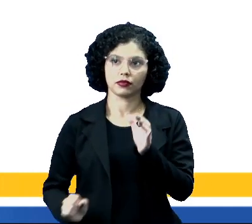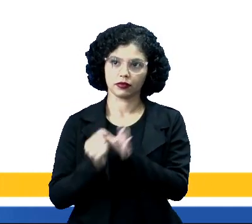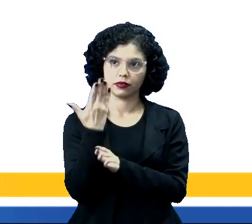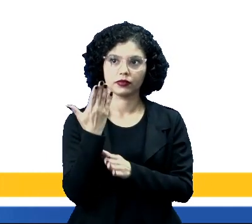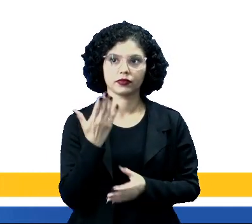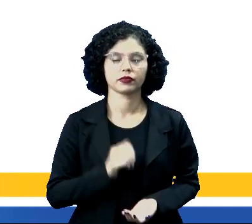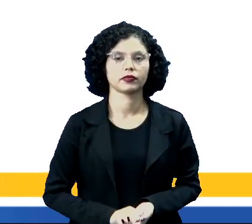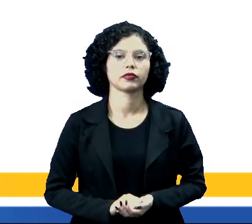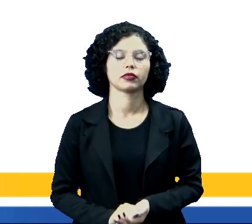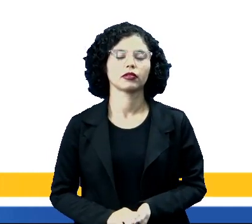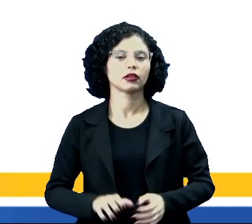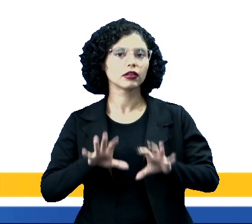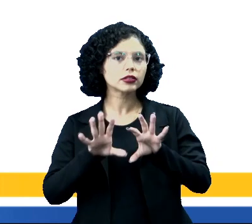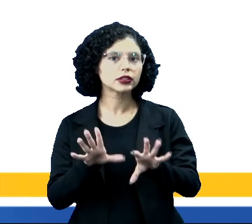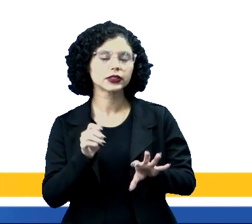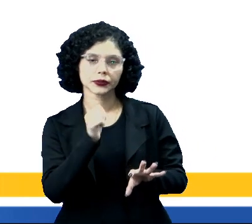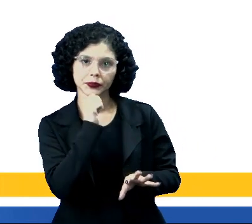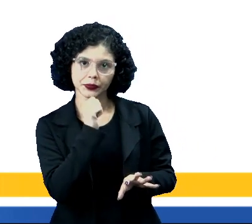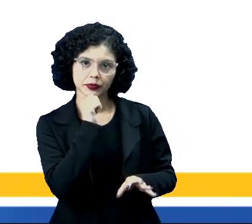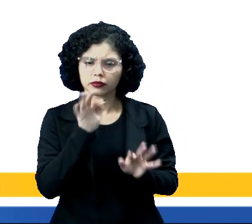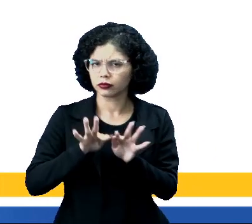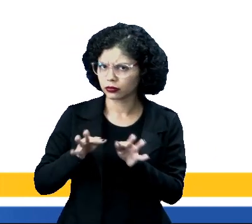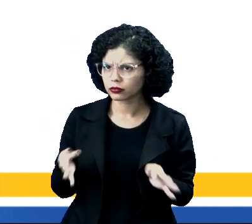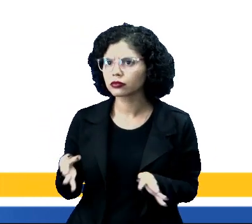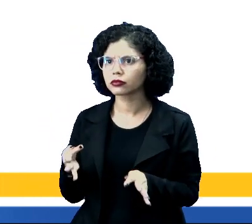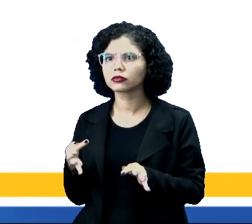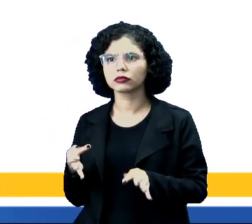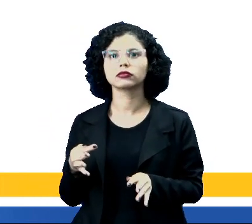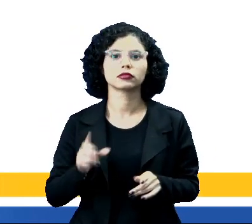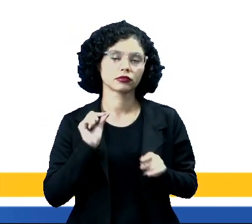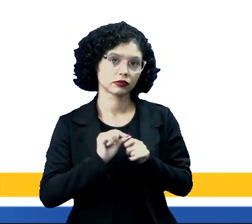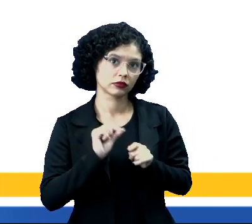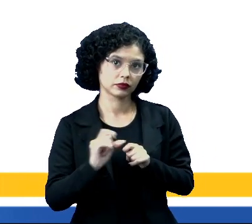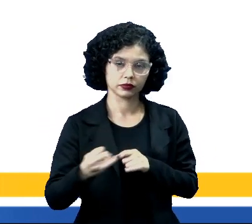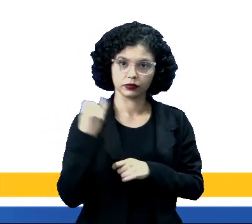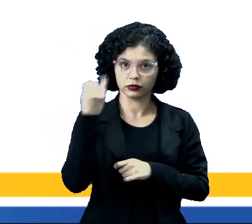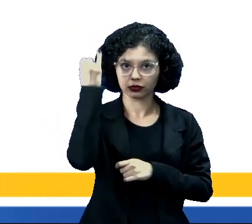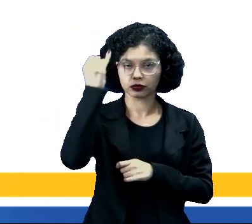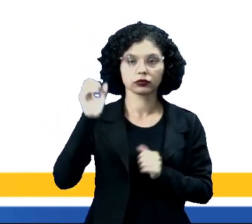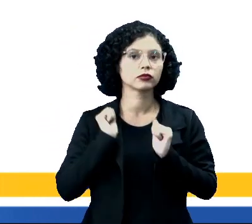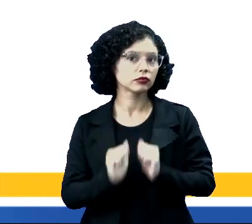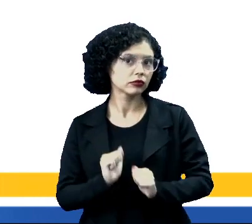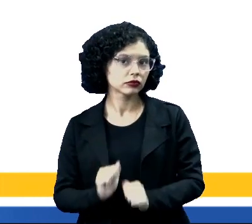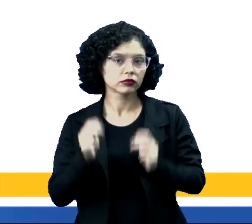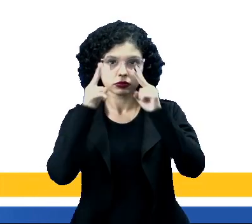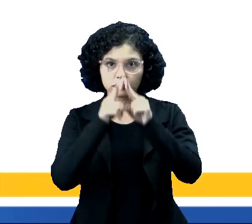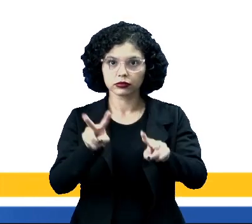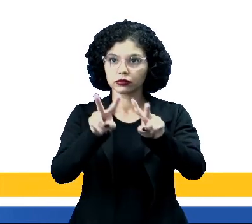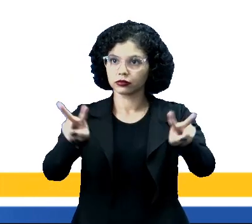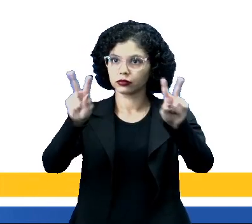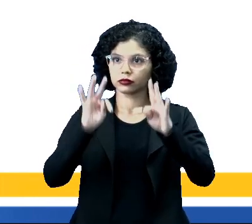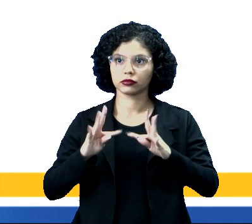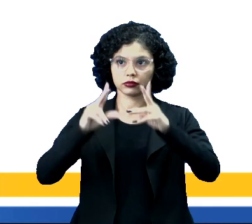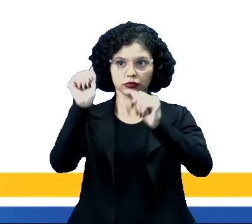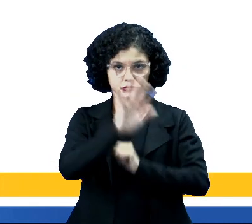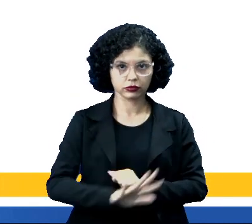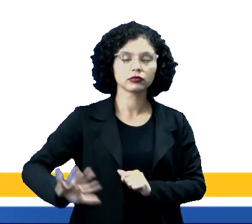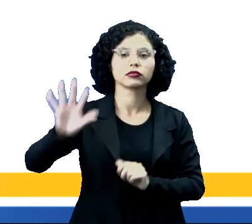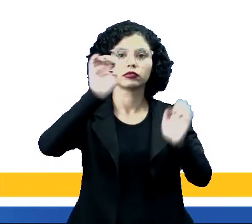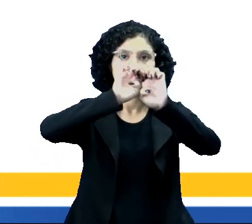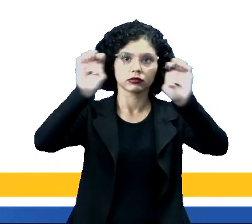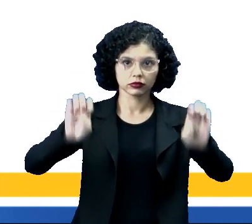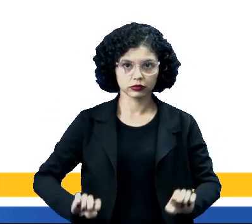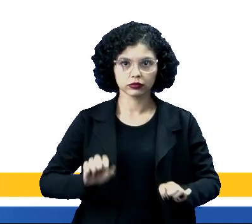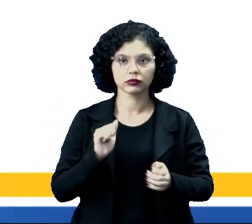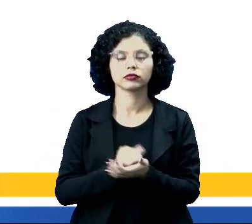criados. Mas ainda assim, apesar de muito simples, ele foi fundamental para que nós pudéssemos visualizar todas as